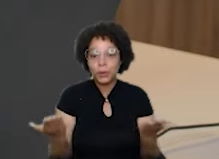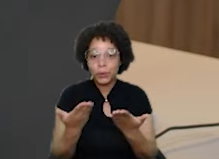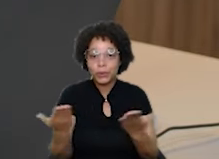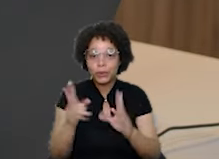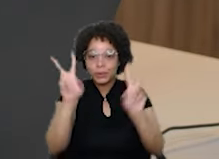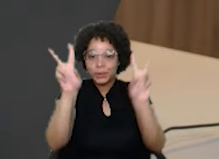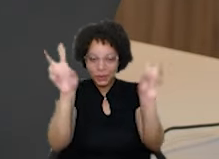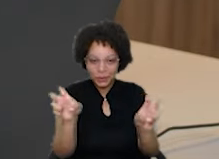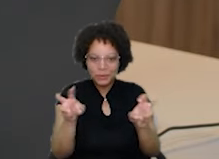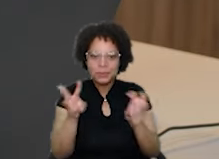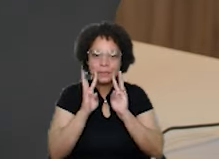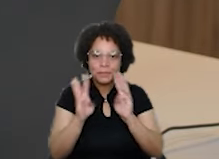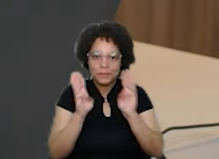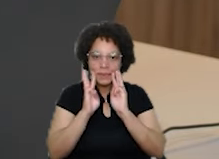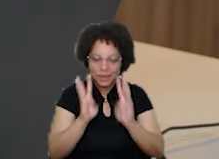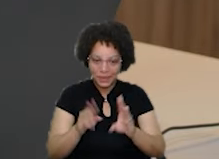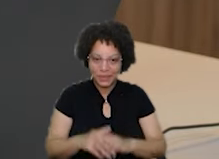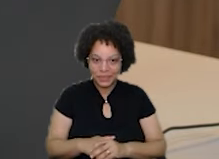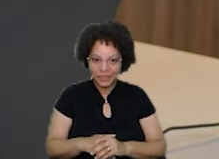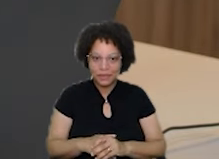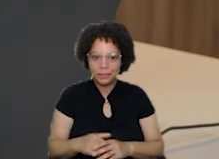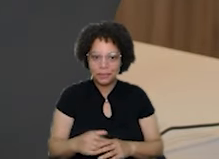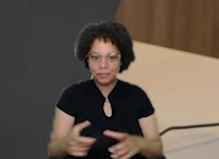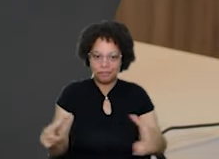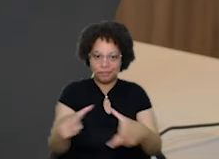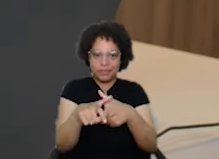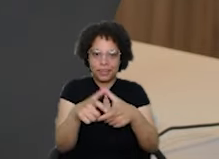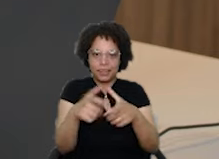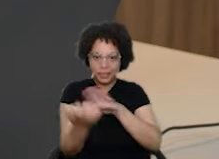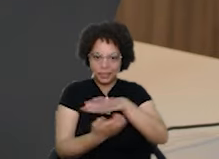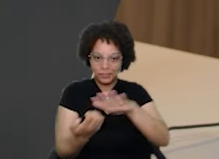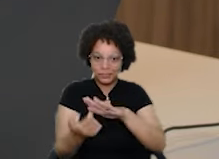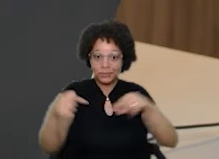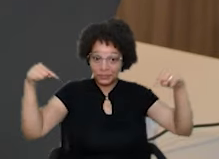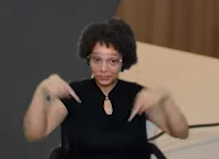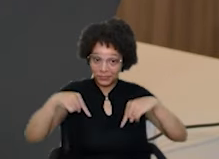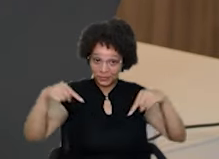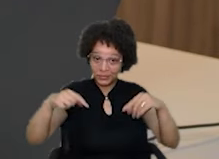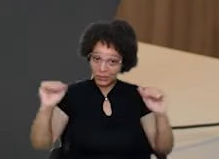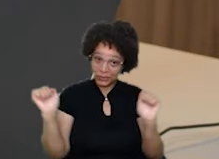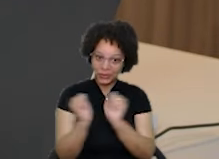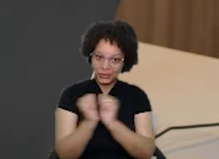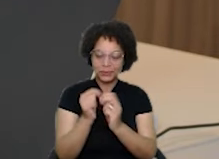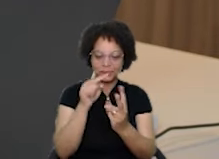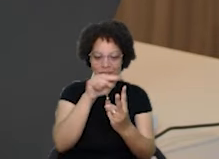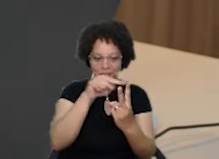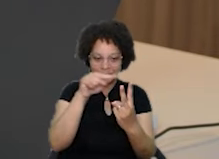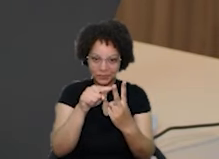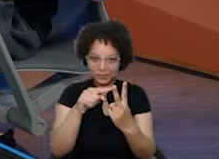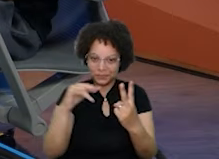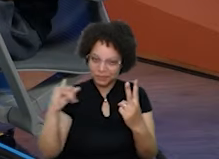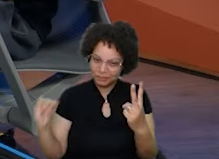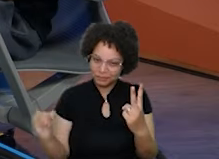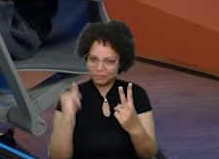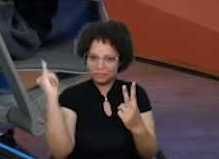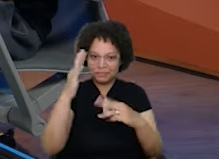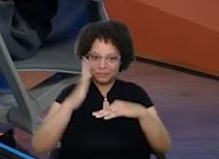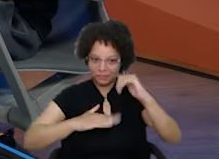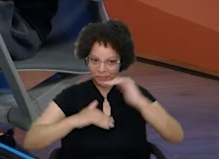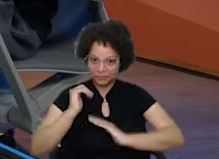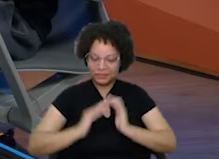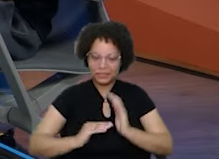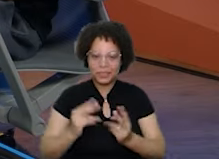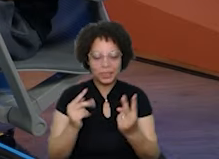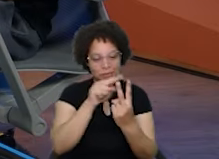marketing digital para Pequenas Empresas e eu estou aqui juntamente com dois especialistas dois queridos